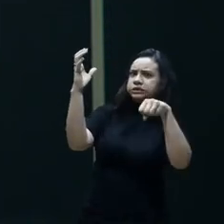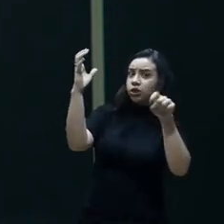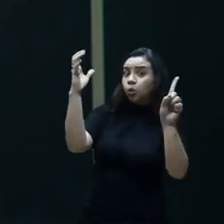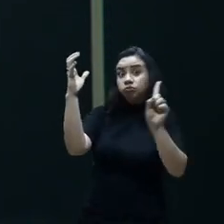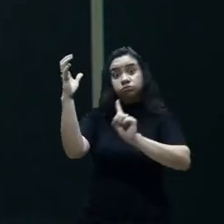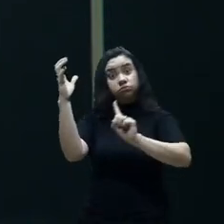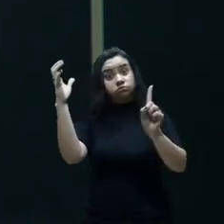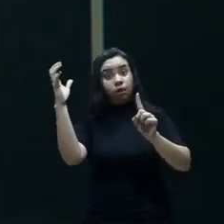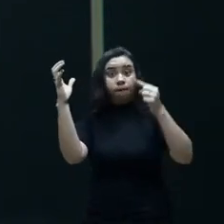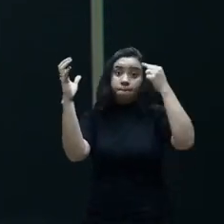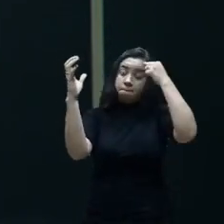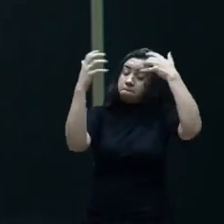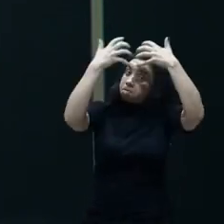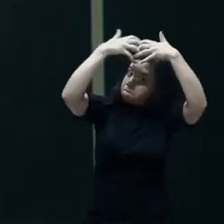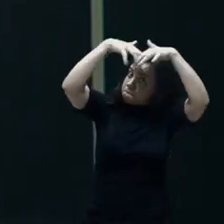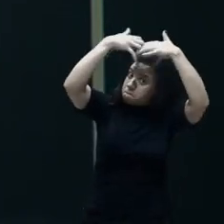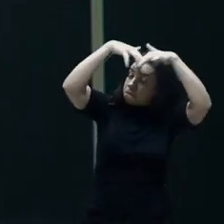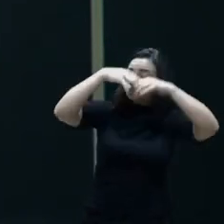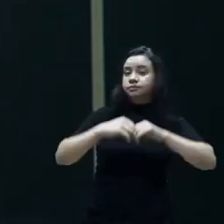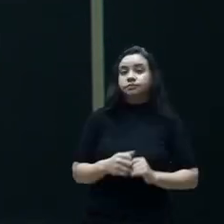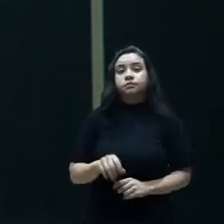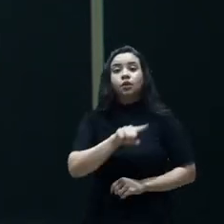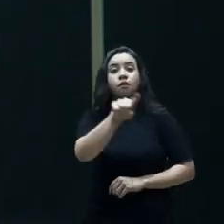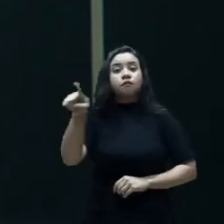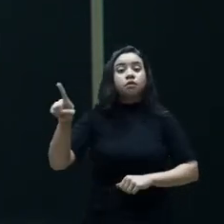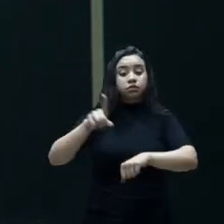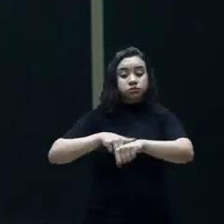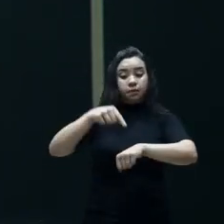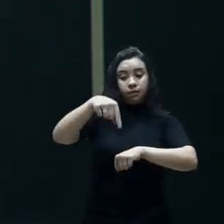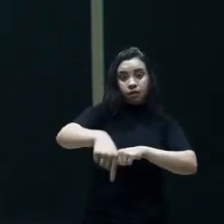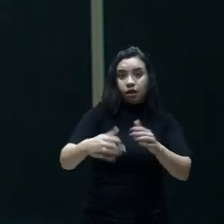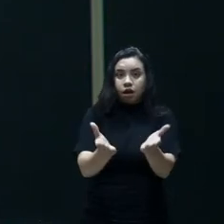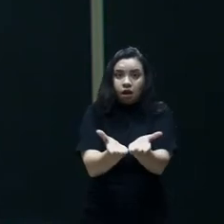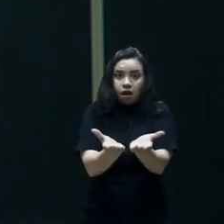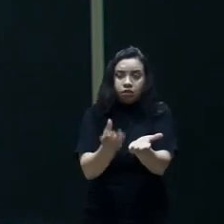Indiferente do tempo que você tem na casa de Deus, pouco ou muito,